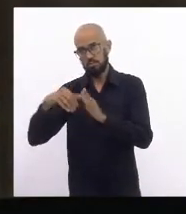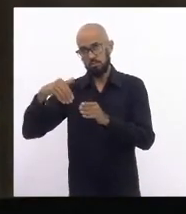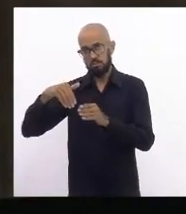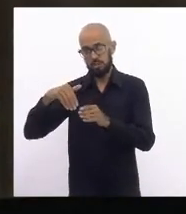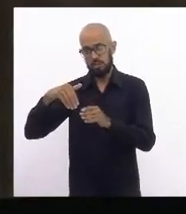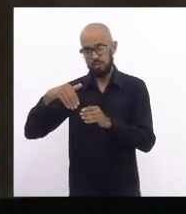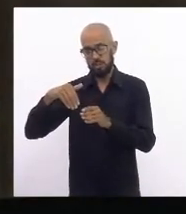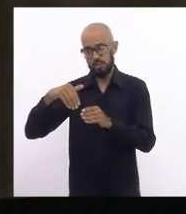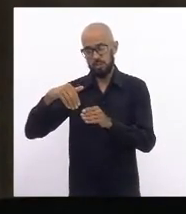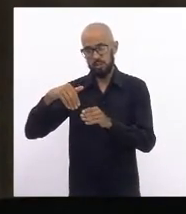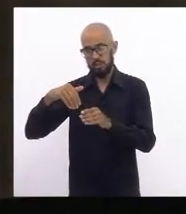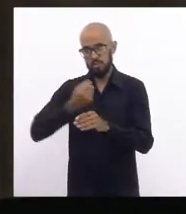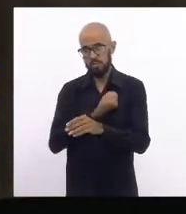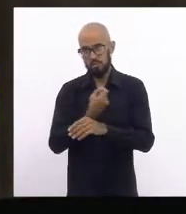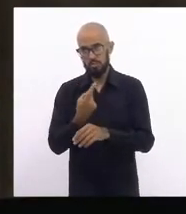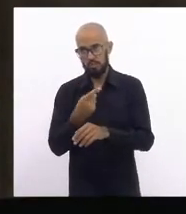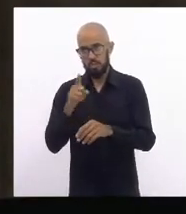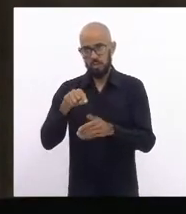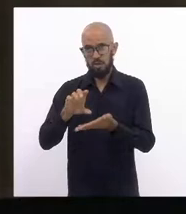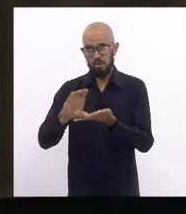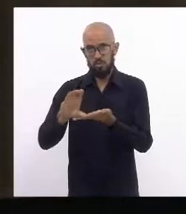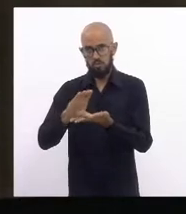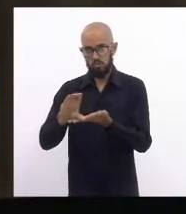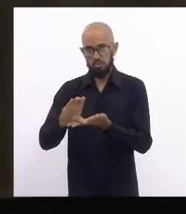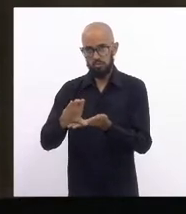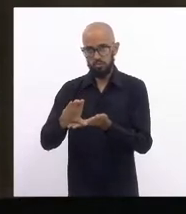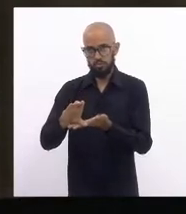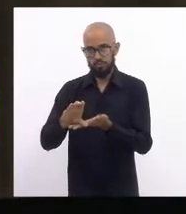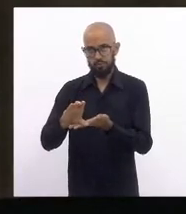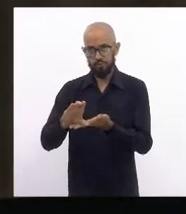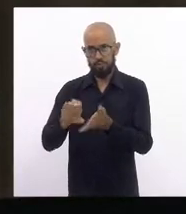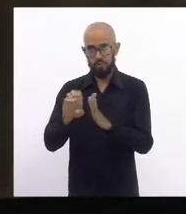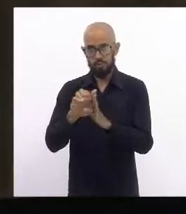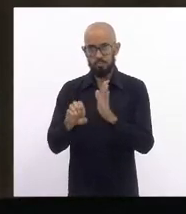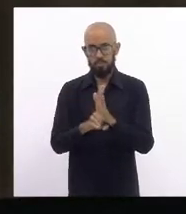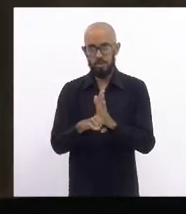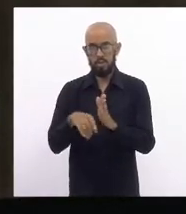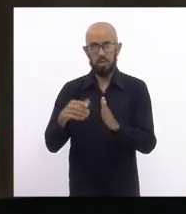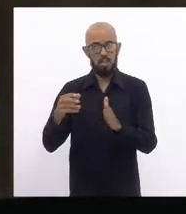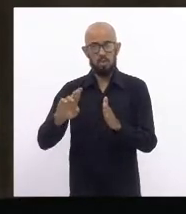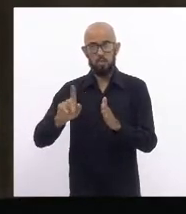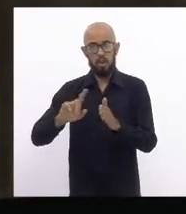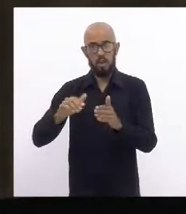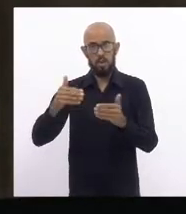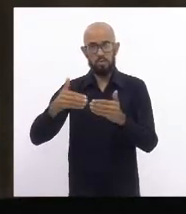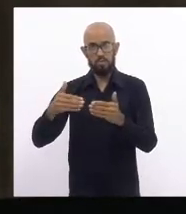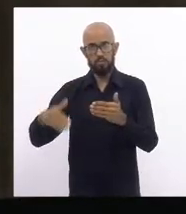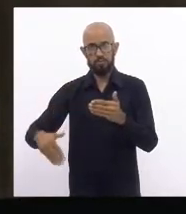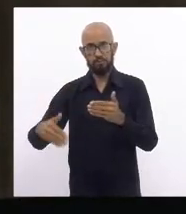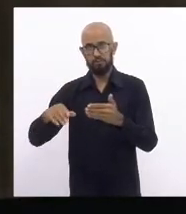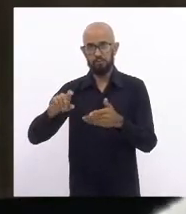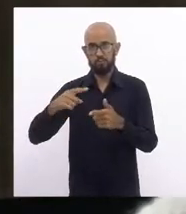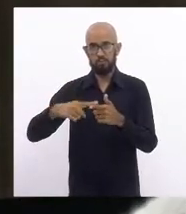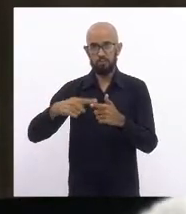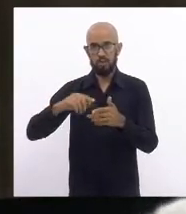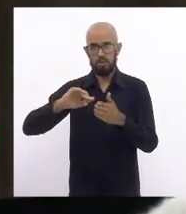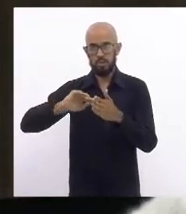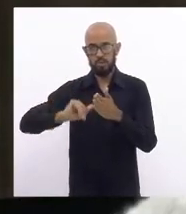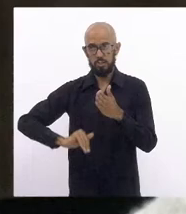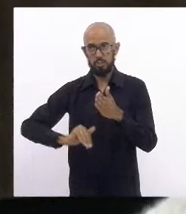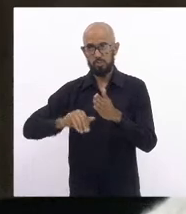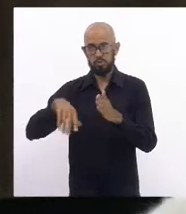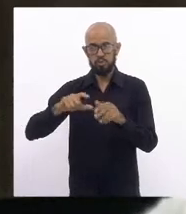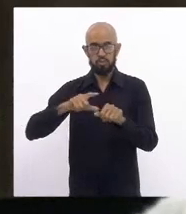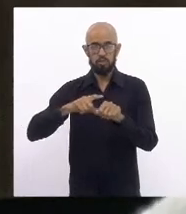não constitucional. A emenda é inconstitucional porque suprime o artigo 1º. O projeto tem